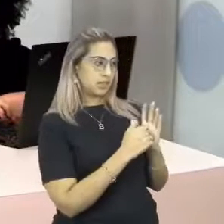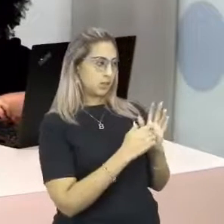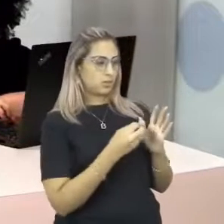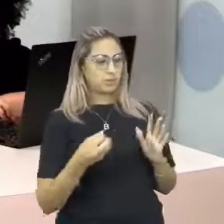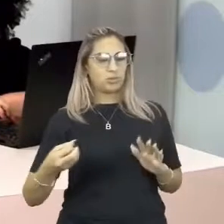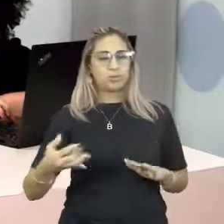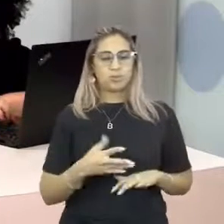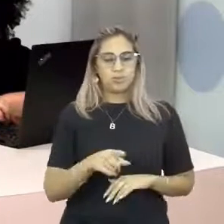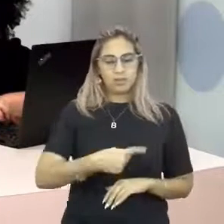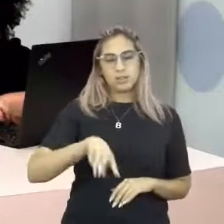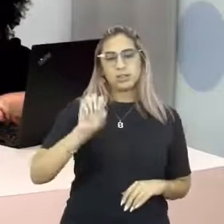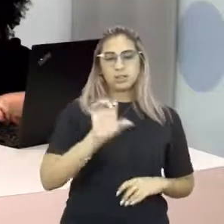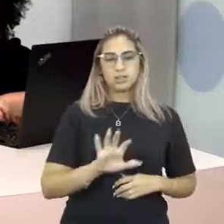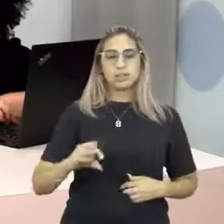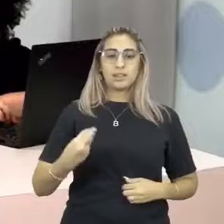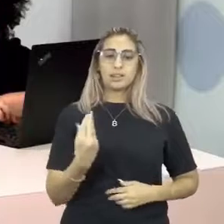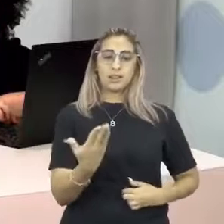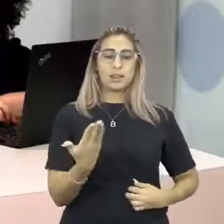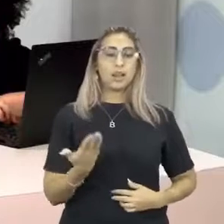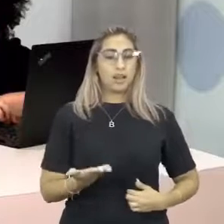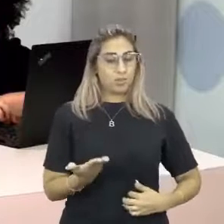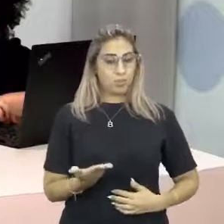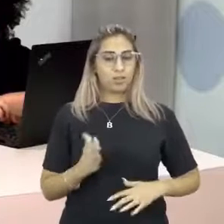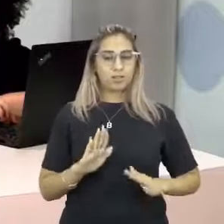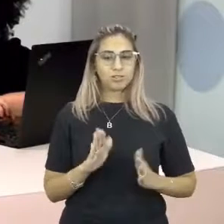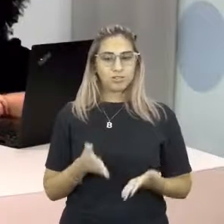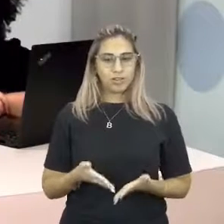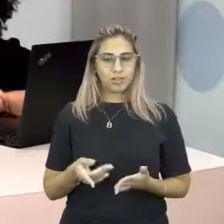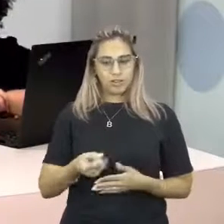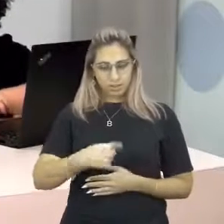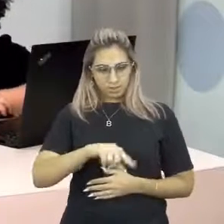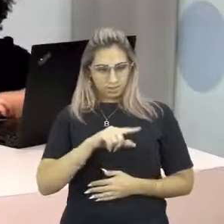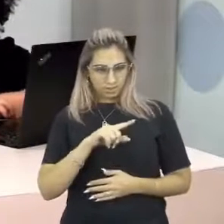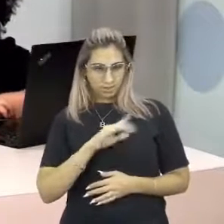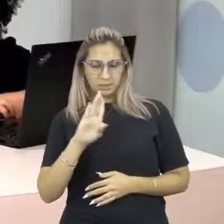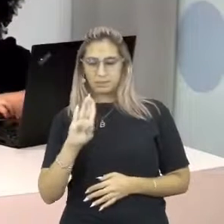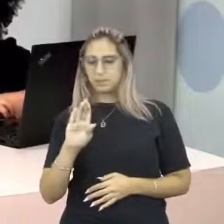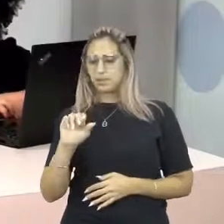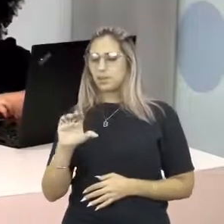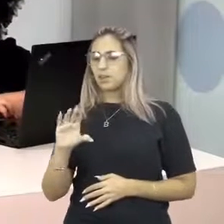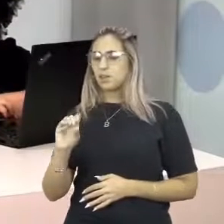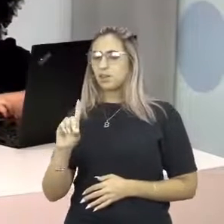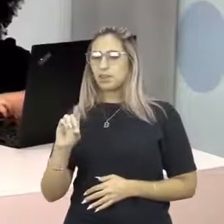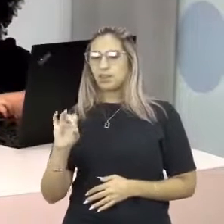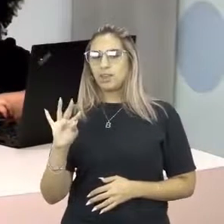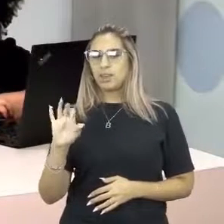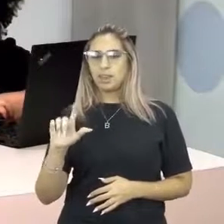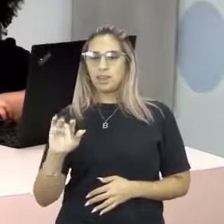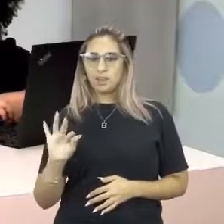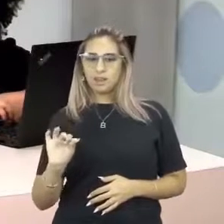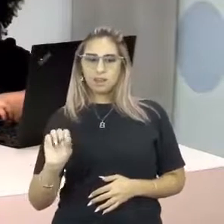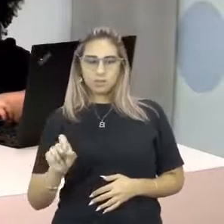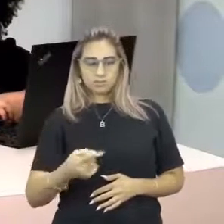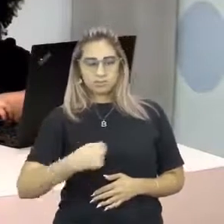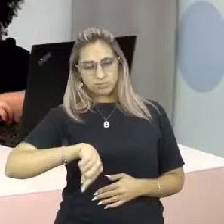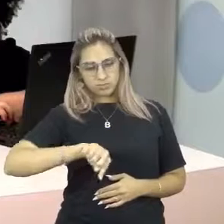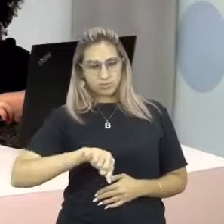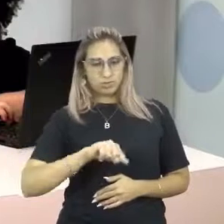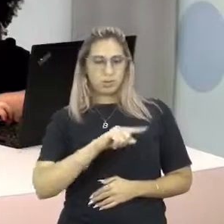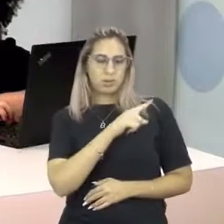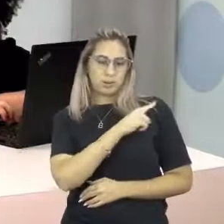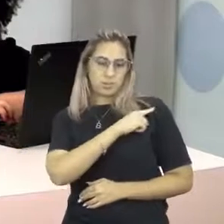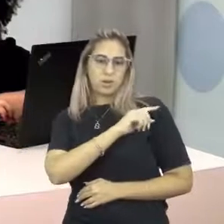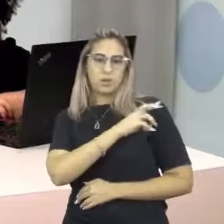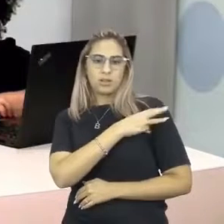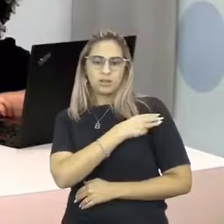atuação aqui no estado para dar aulas. A gente tem o Banco de Talentos, que foi o processo seletivo para os docentes que atuam nos anos